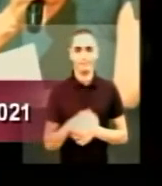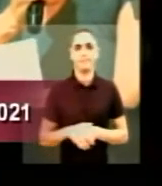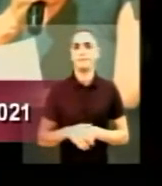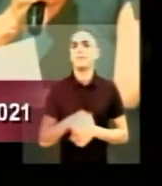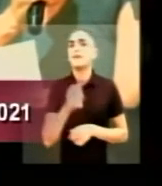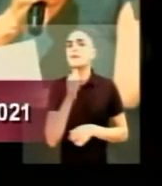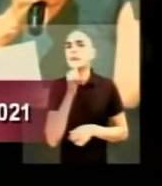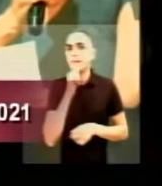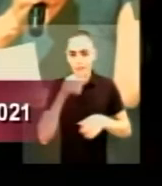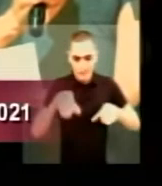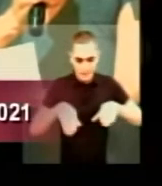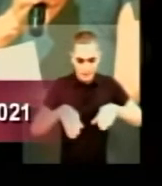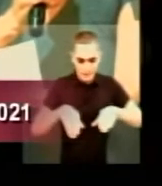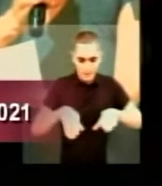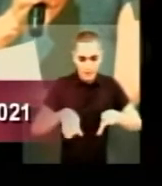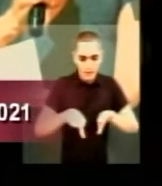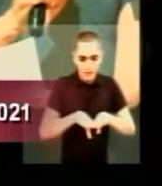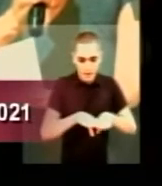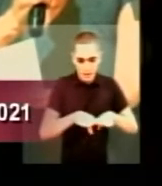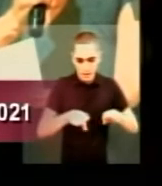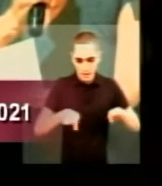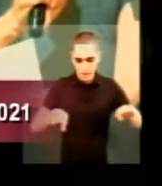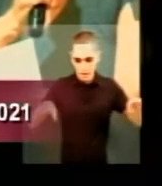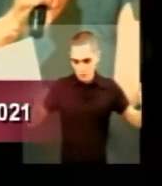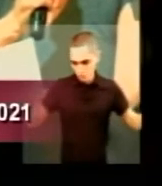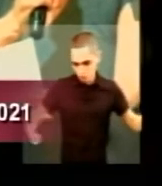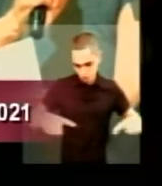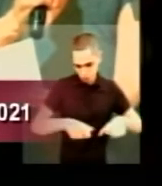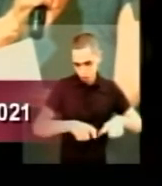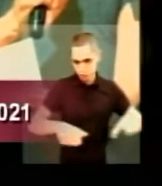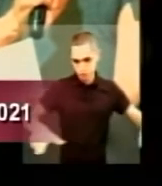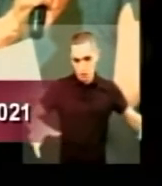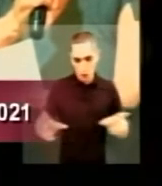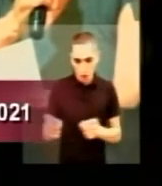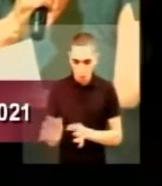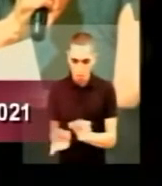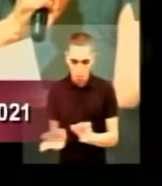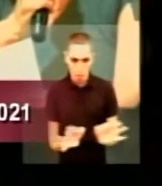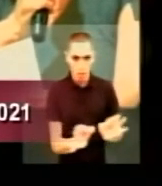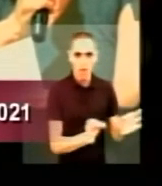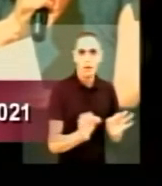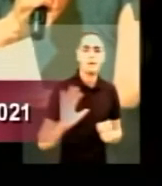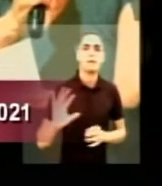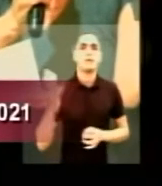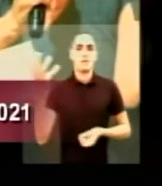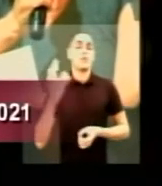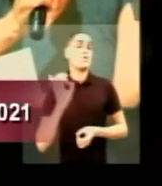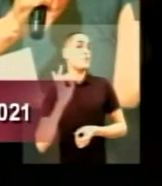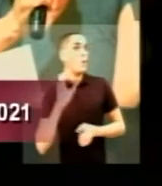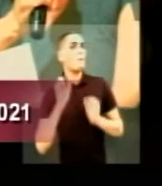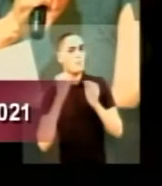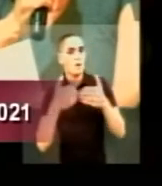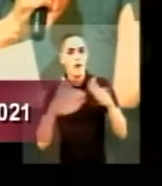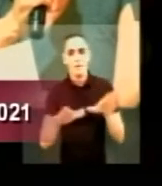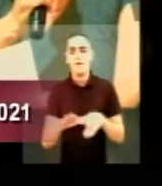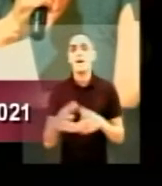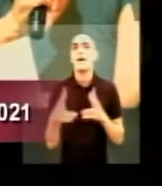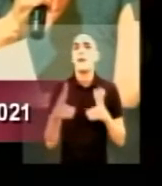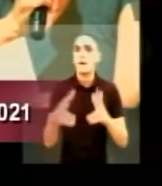né, que normalmente promovem as festas, eles podem funcionar apenas como restaurantes, conforme a